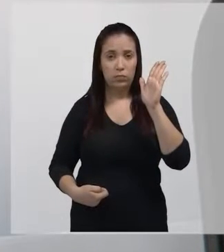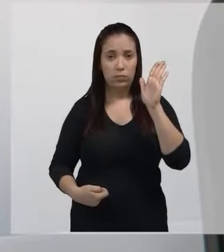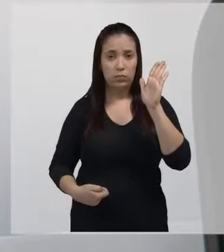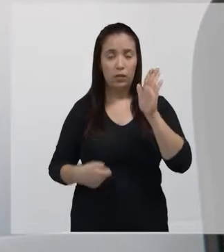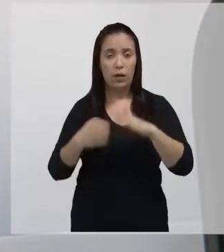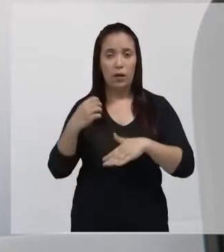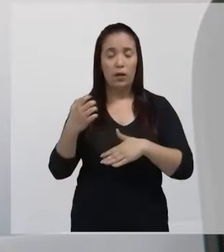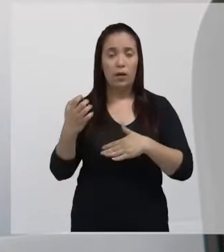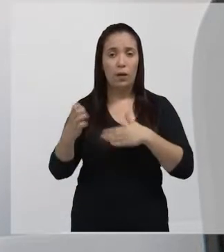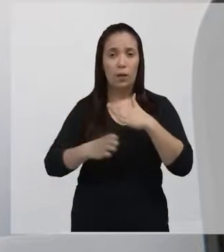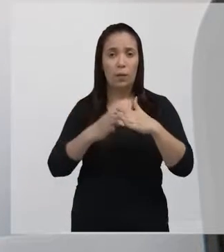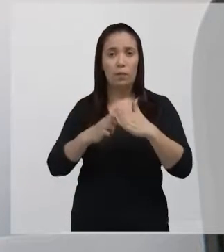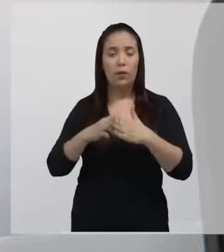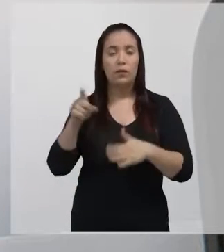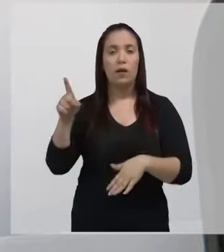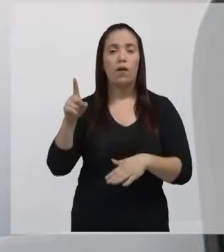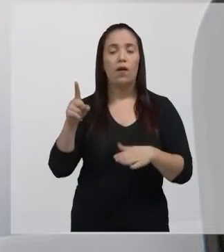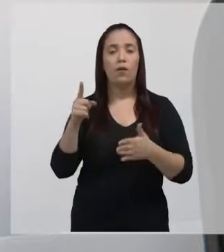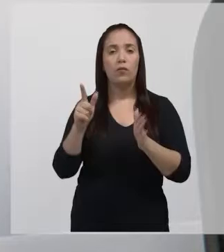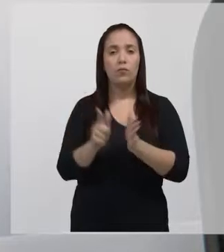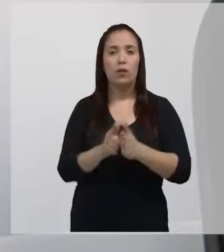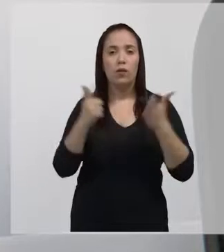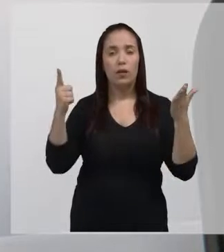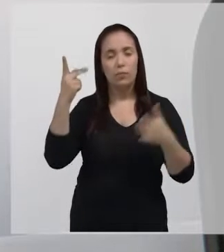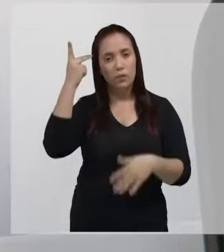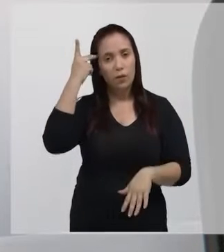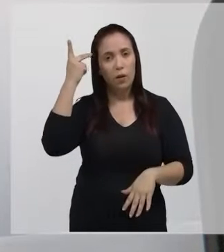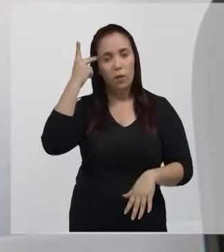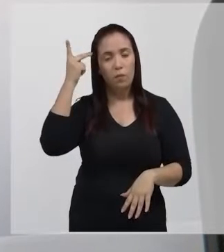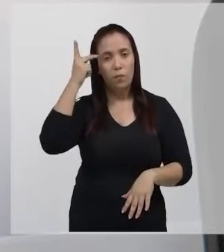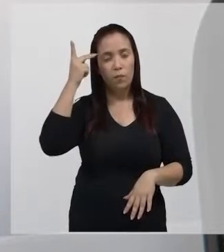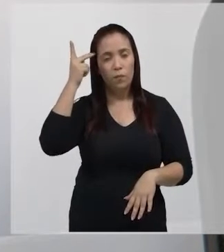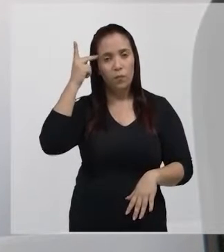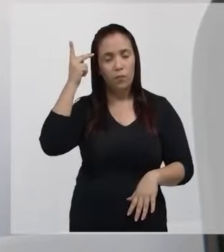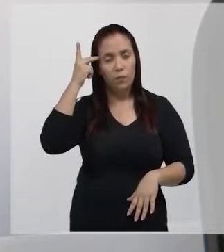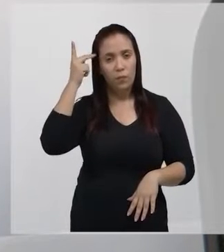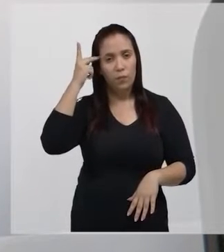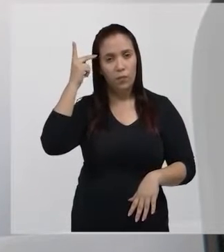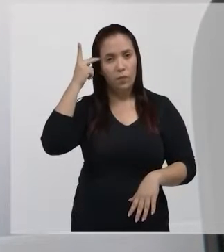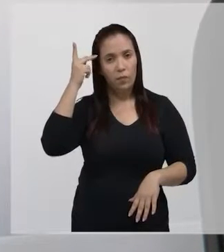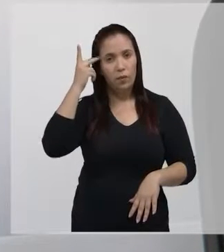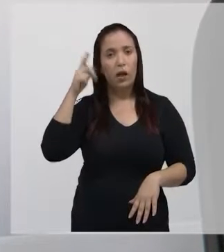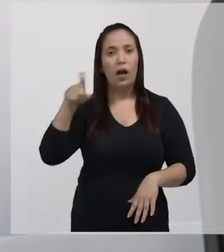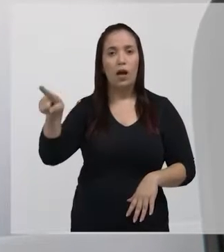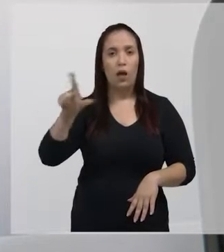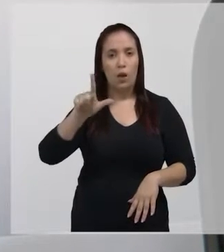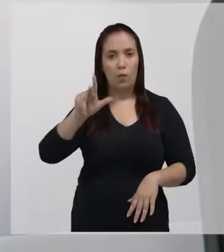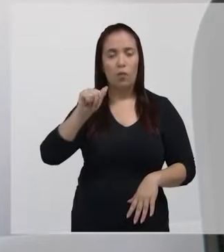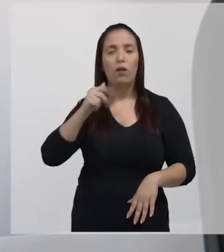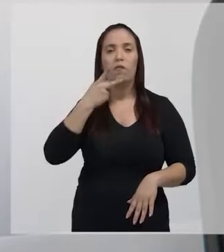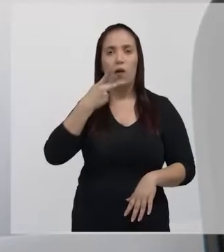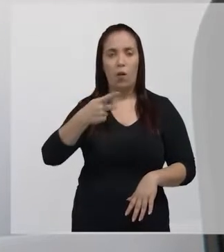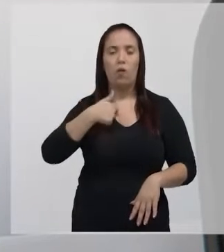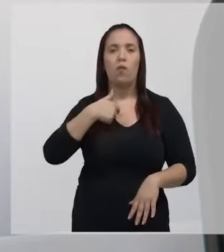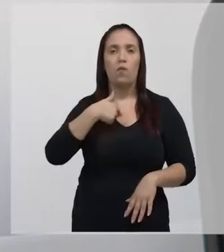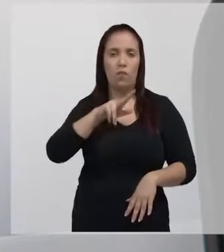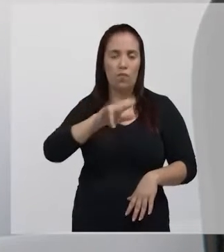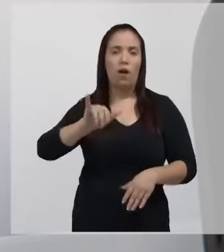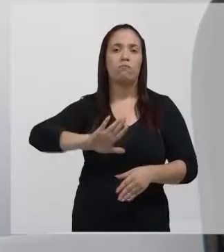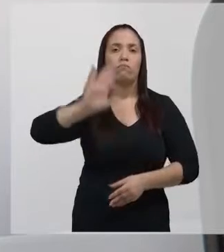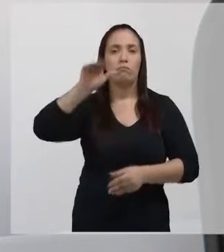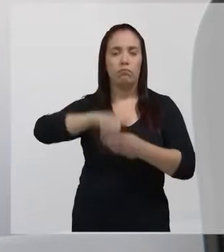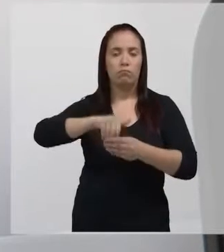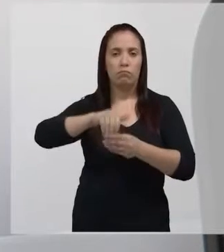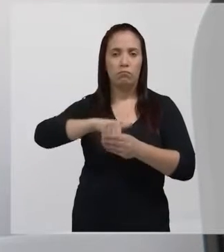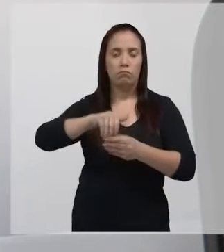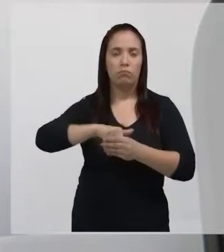empresa UOL da Folha de São Paulo, dizendo que não só era candidato, mas a